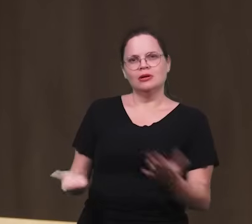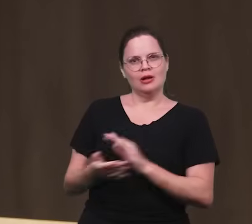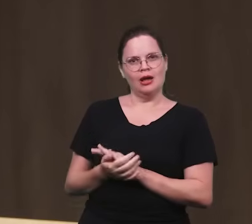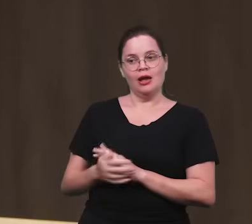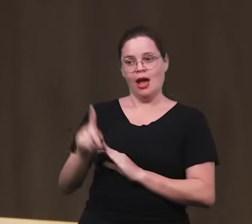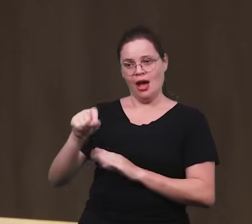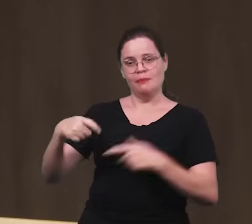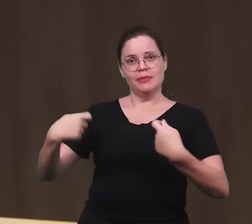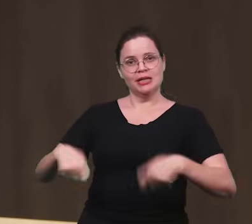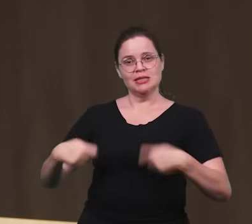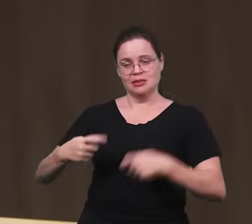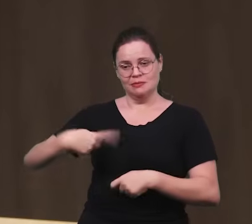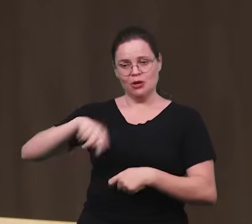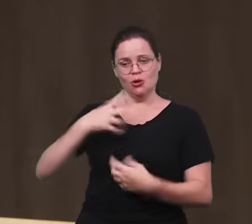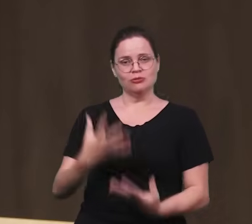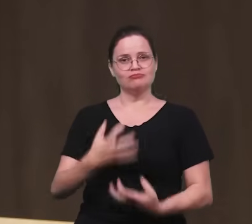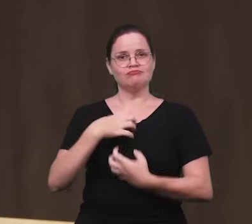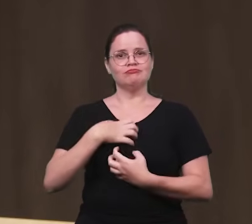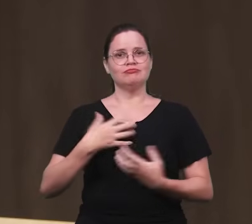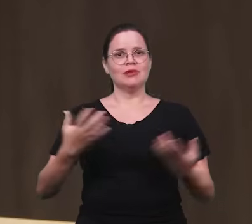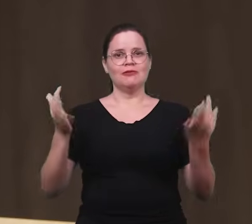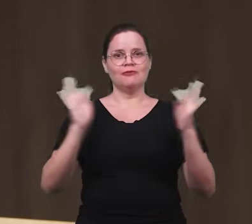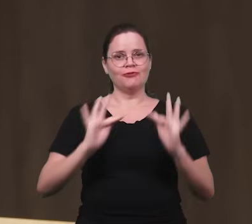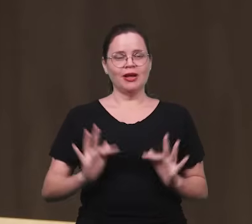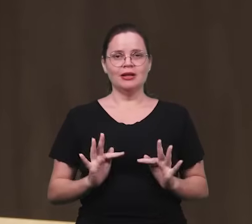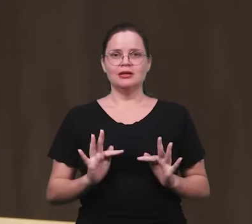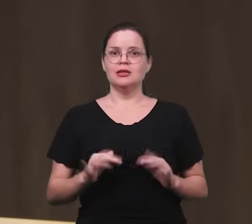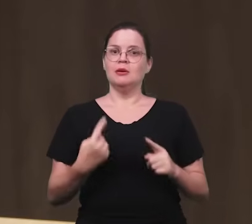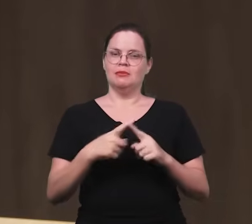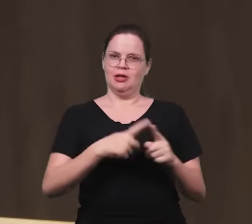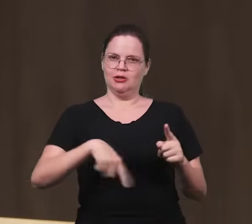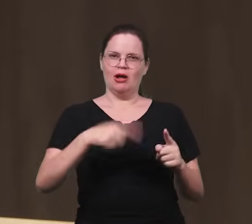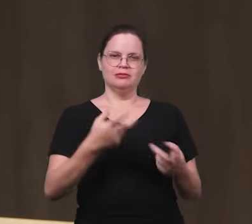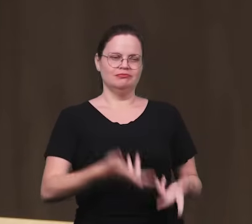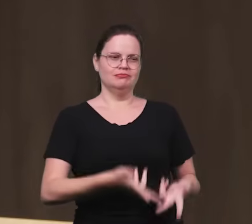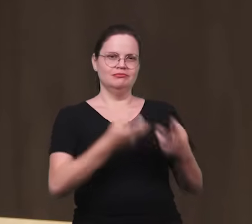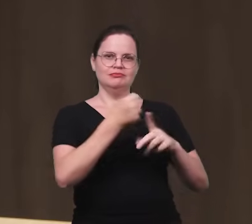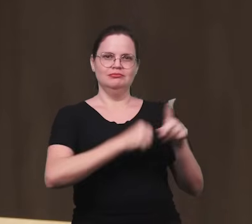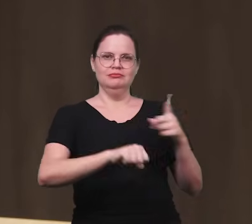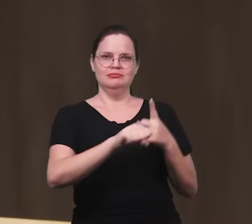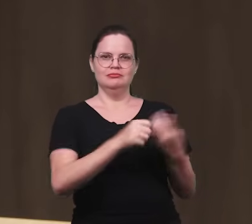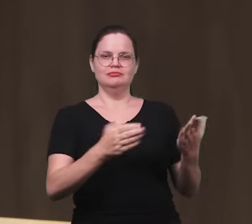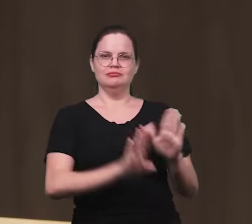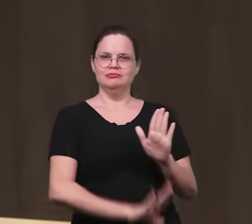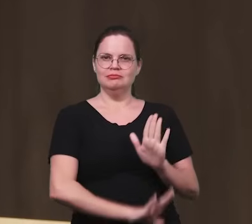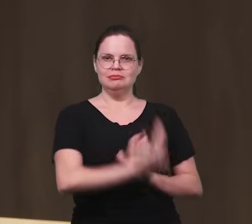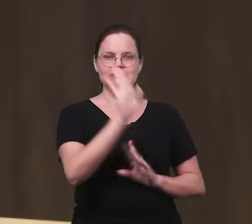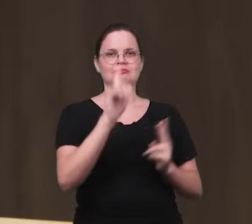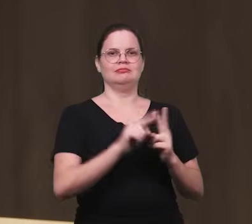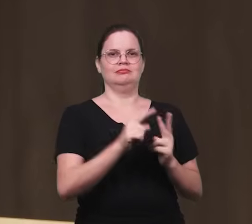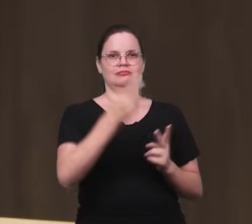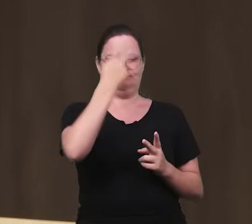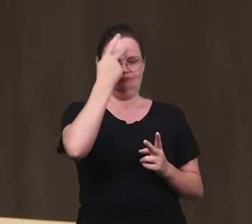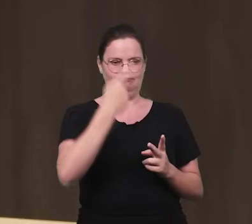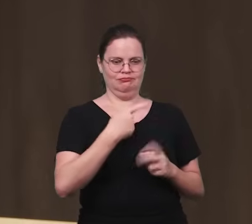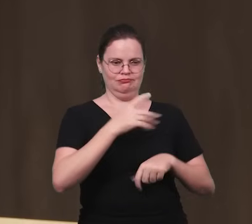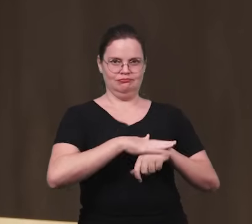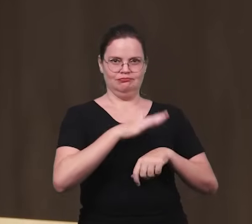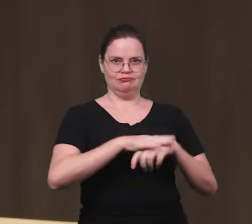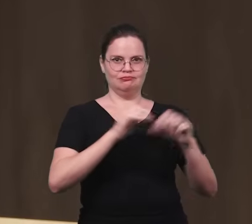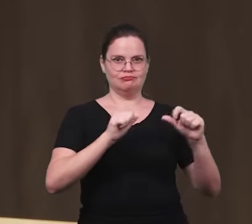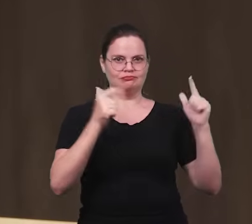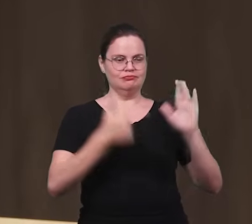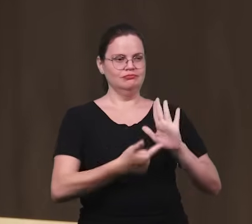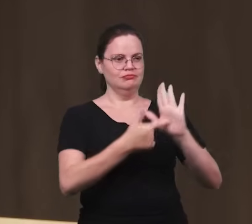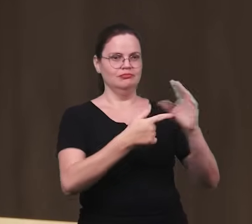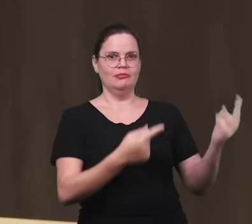em um tempo que o sucesso, a aparência e o reconhecimento pessoal definem o valor de uma